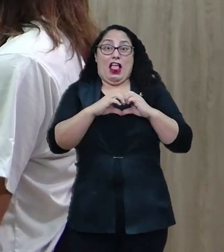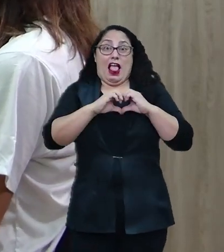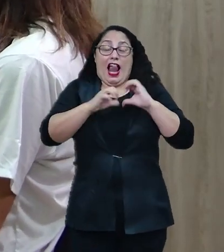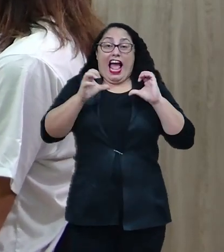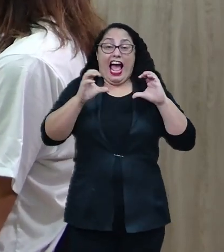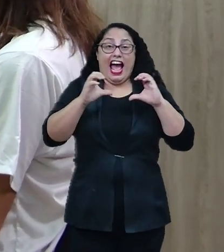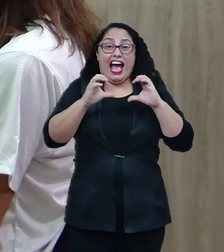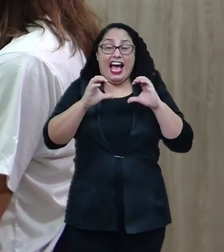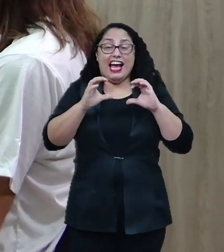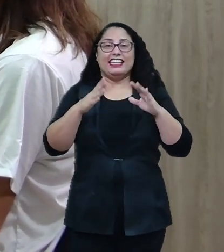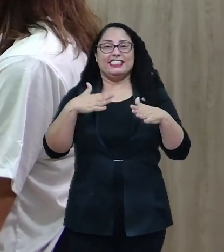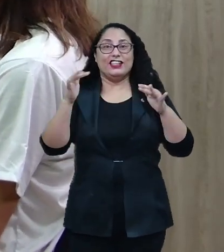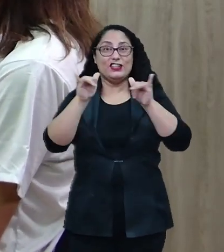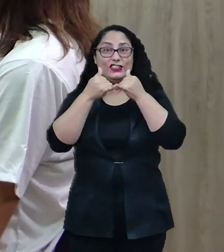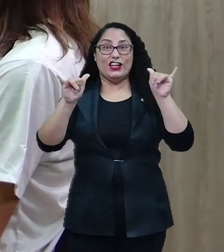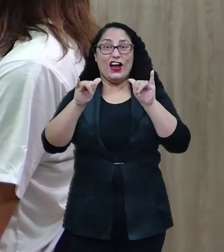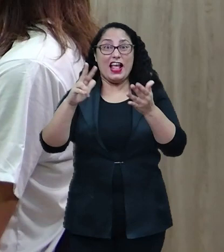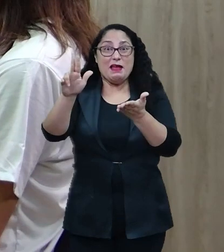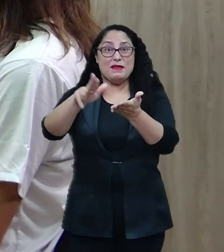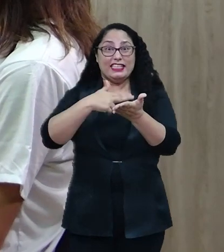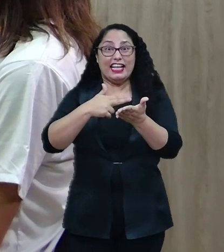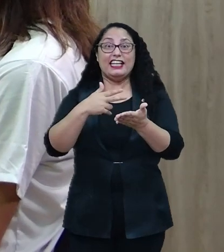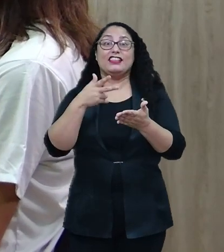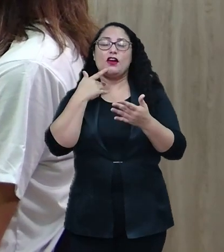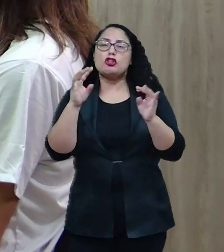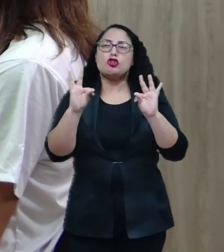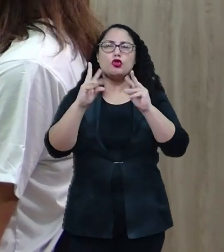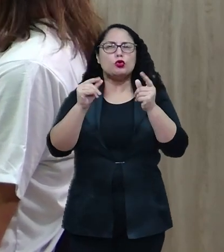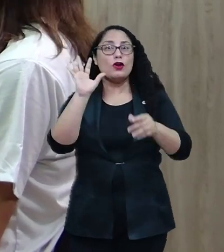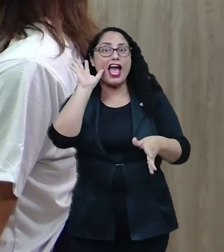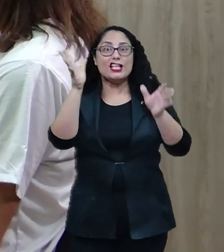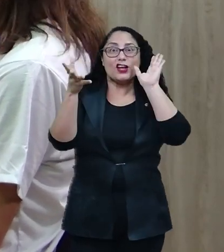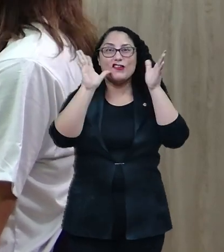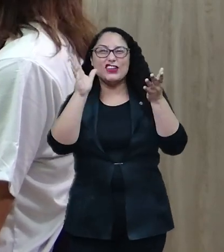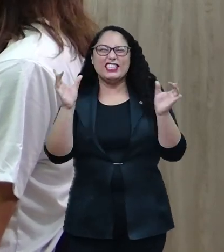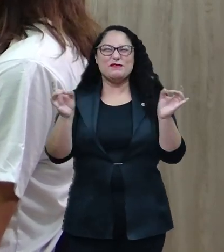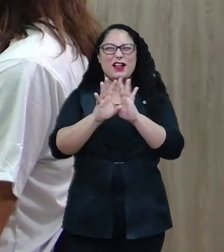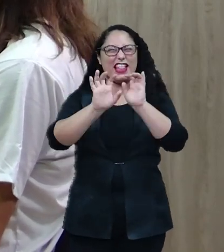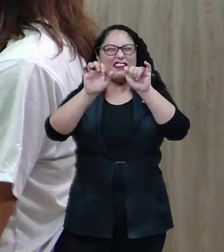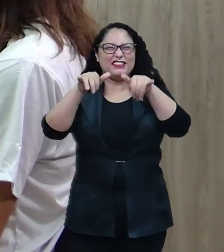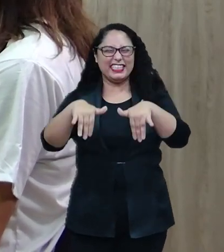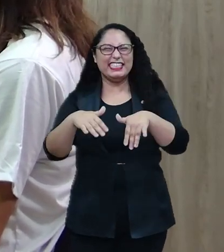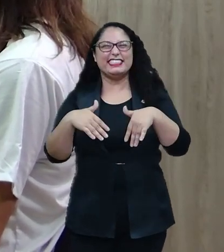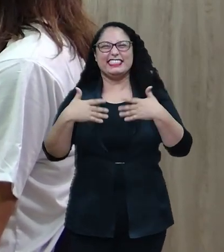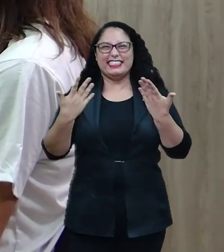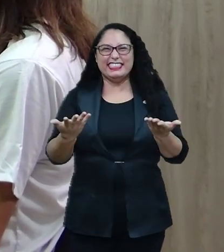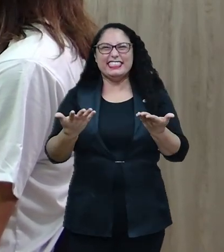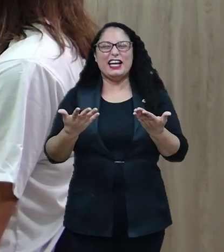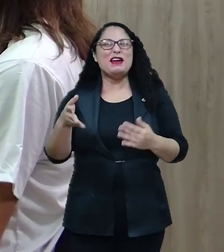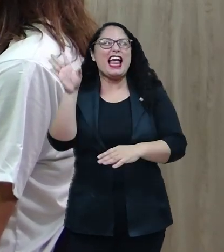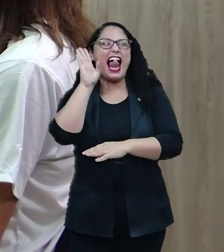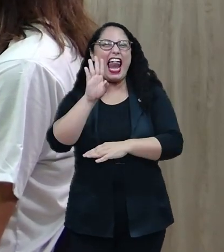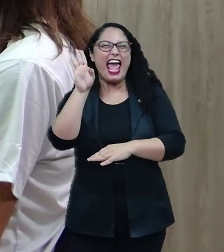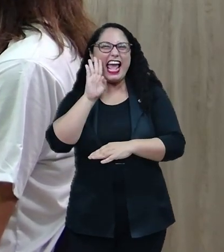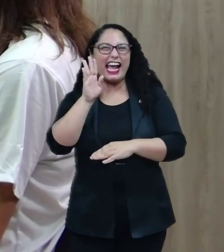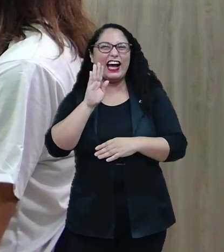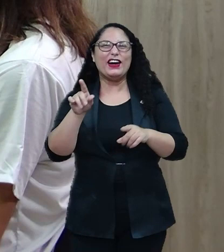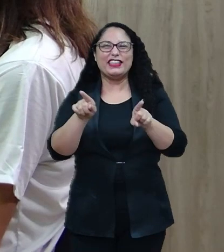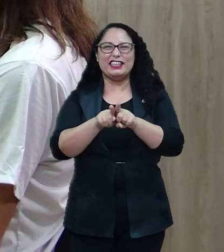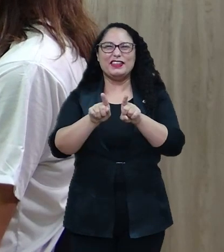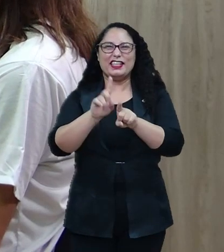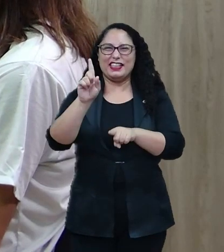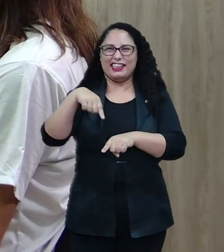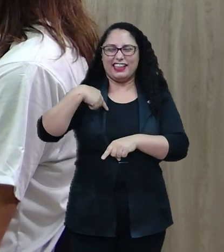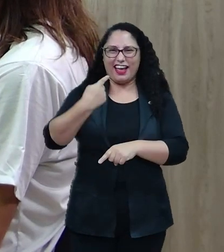né? Ele já mandou a mensagem quando estava tudo resolvido e já estava finalizando. Mas ela é muito legal, né? Saber que